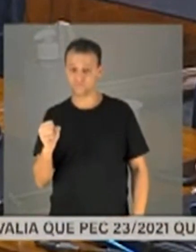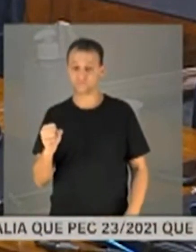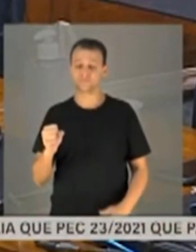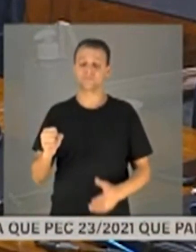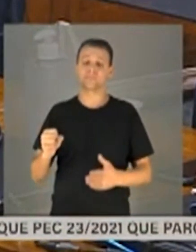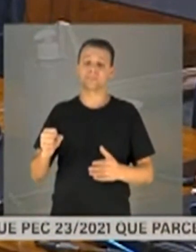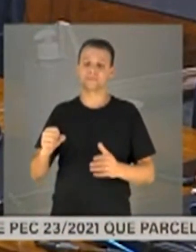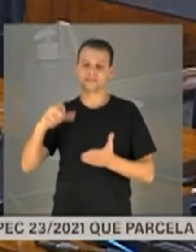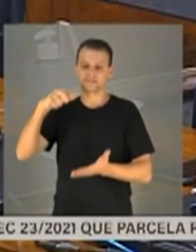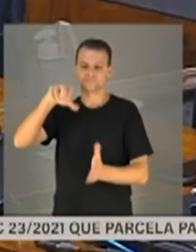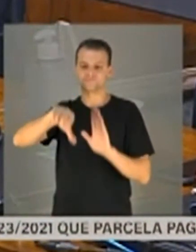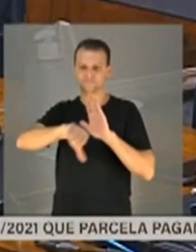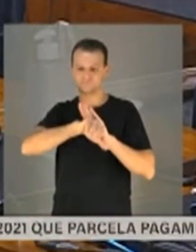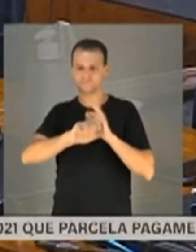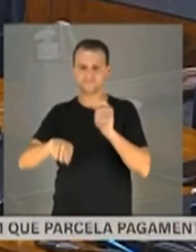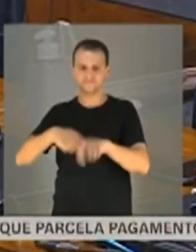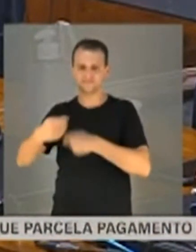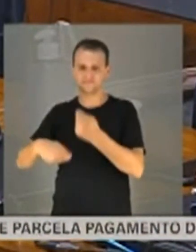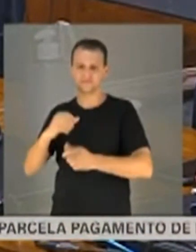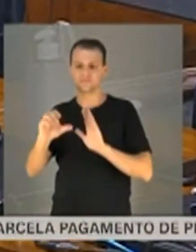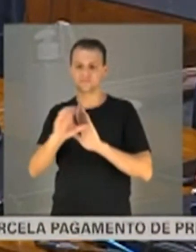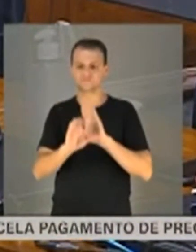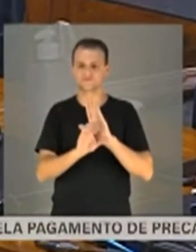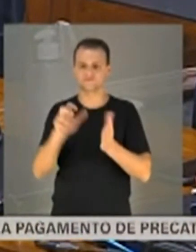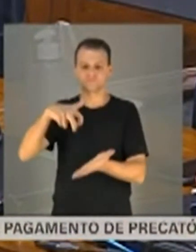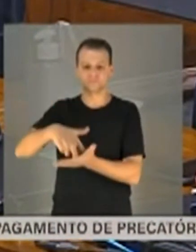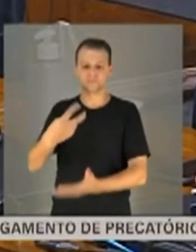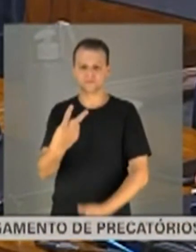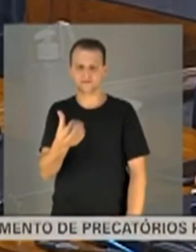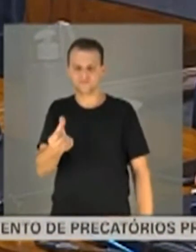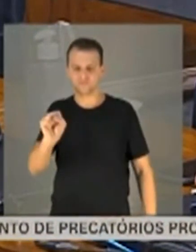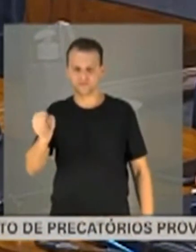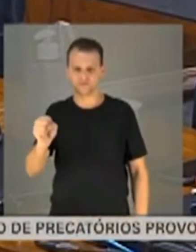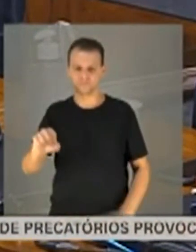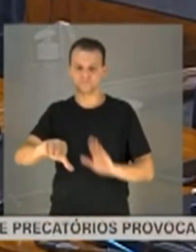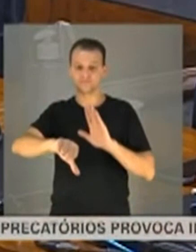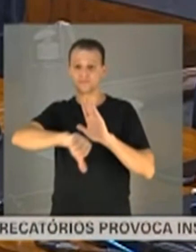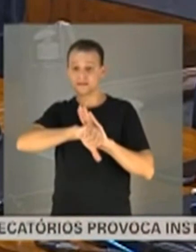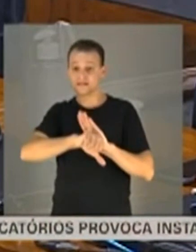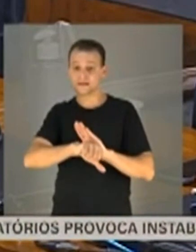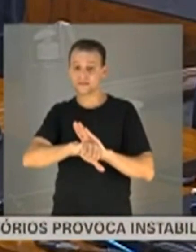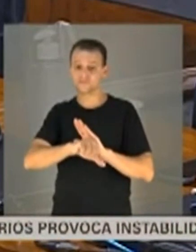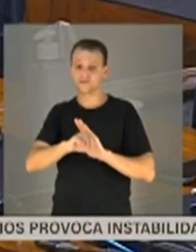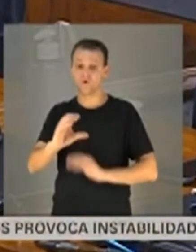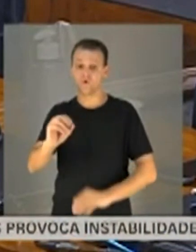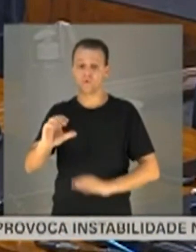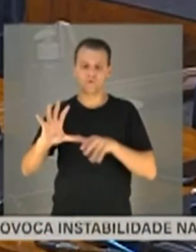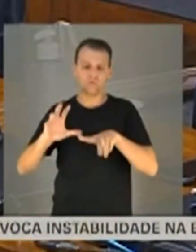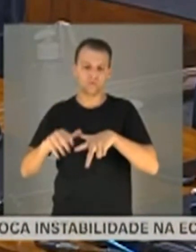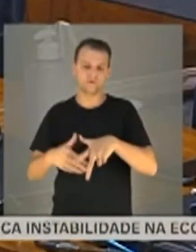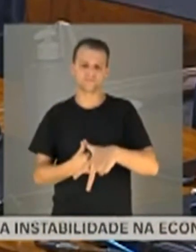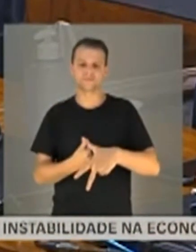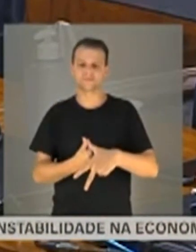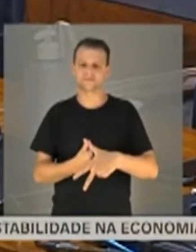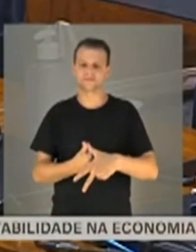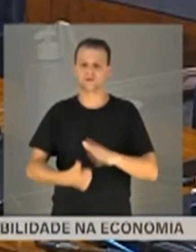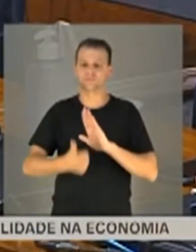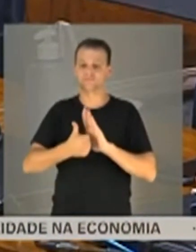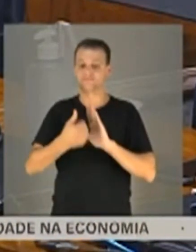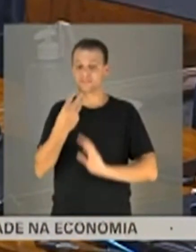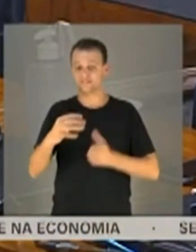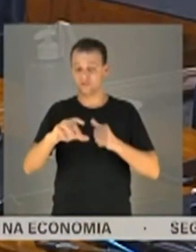crime de advocacia administrativa Código Penal 268 crime de corrupção passiva Código Penal